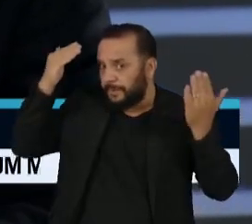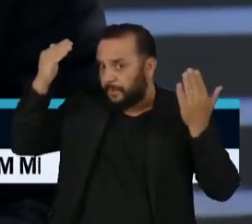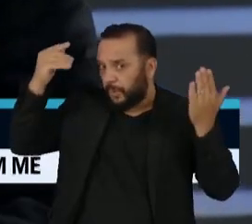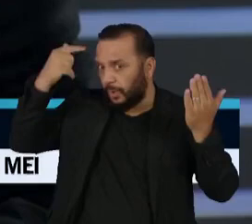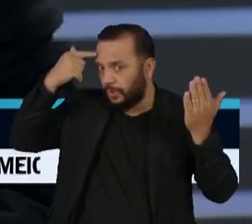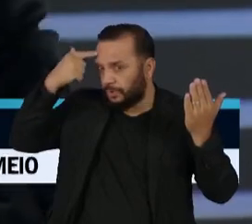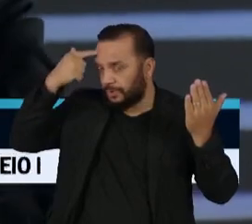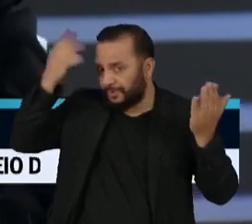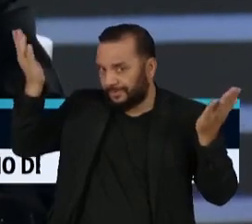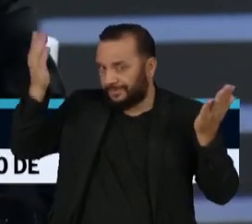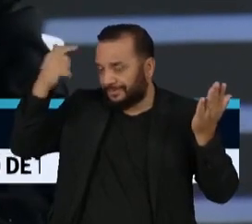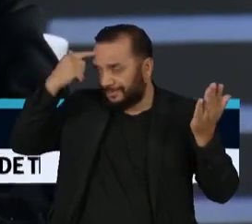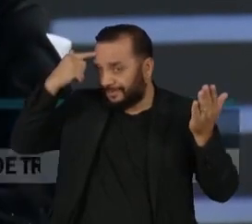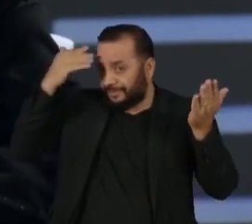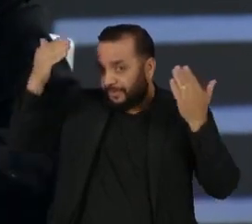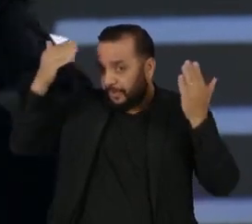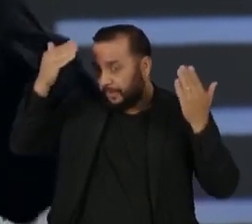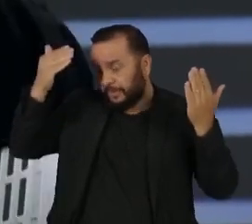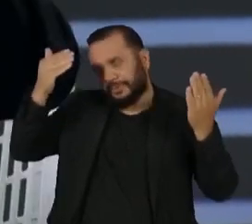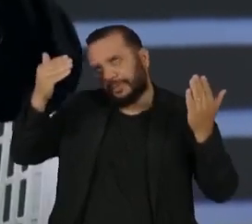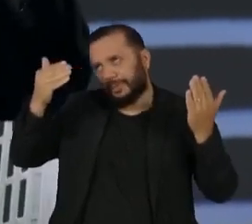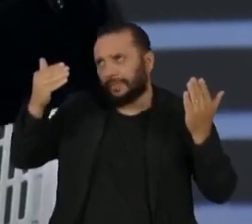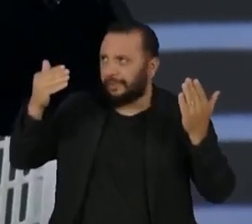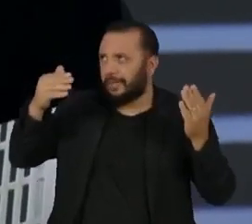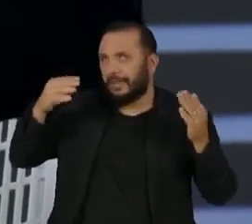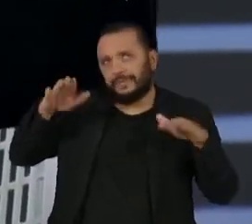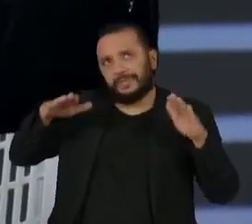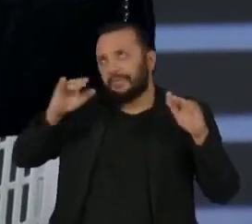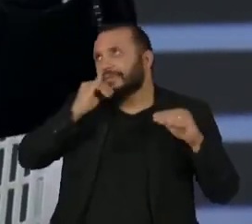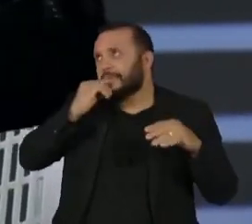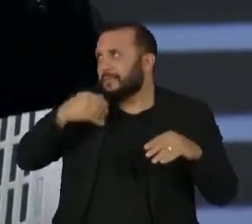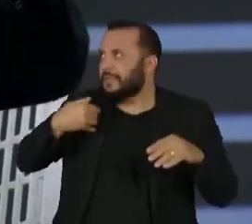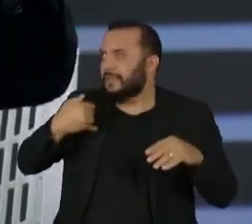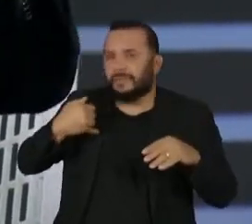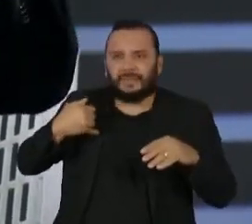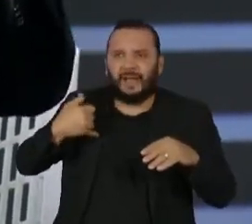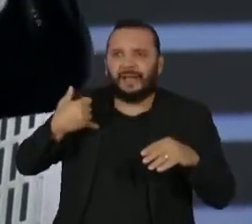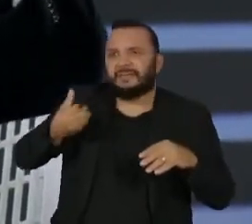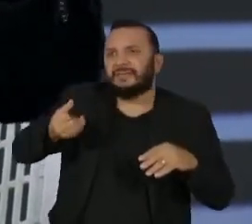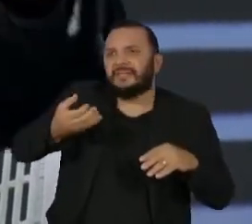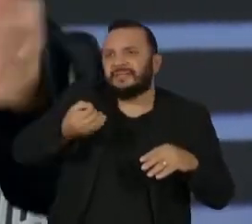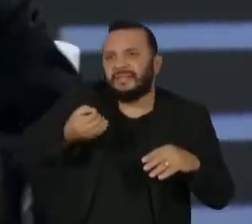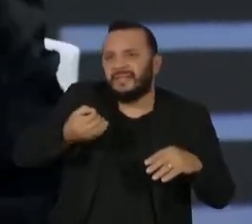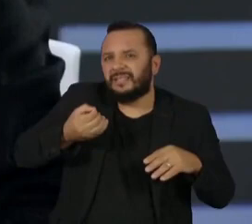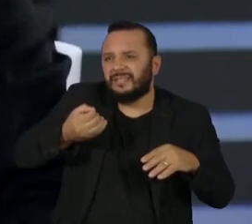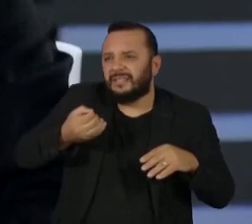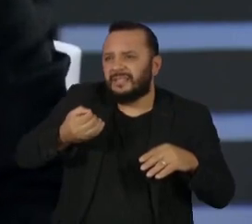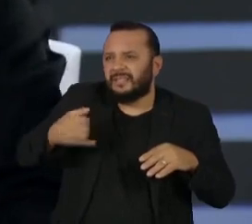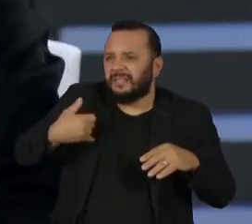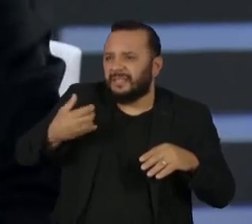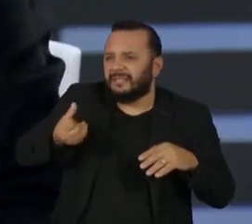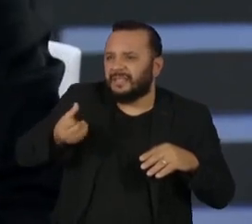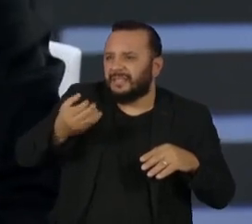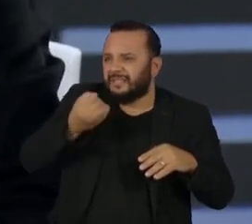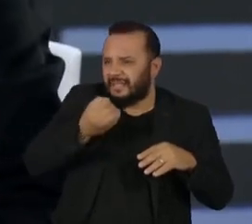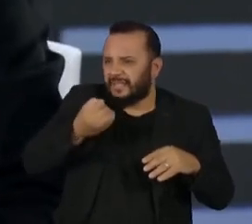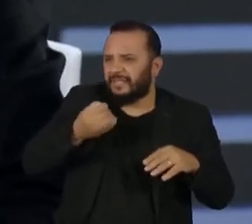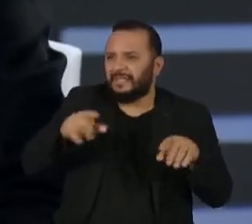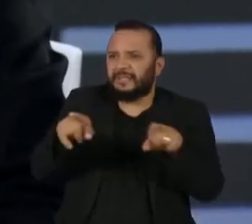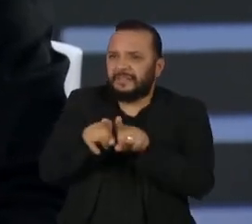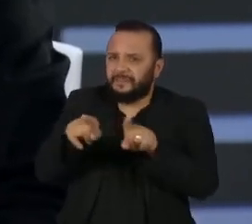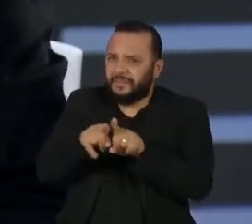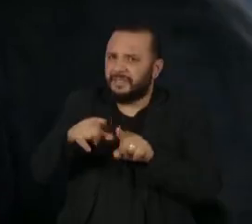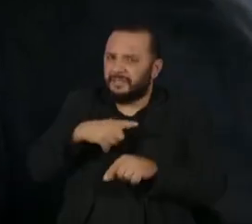a idade psicológica faz parte do processo, você pode estar com 60, sei lá, como ele disse, eu tive a impressão, não sei, e se sentir mais